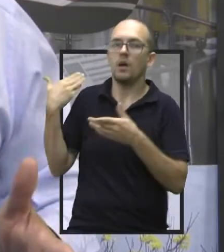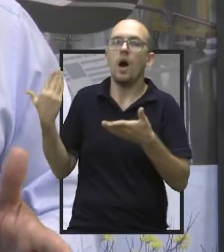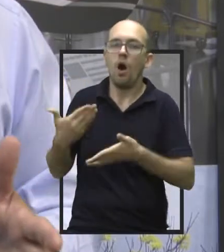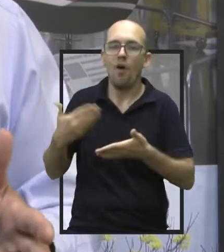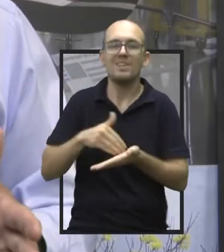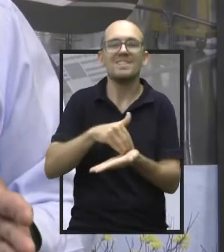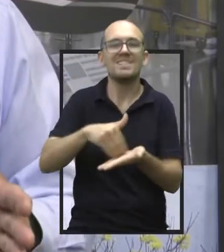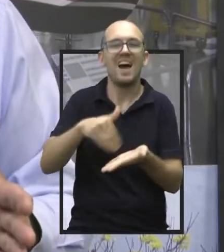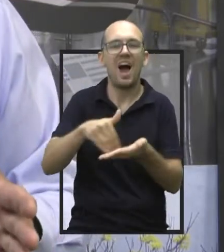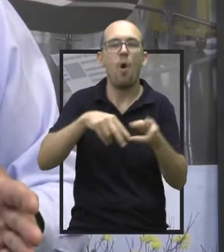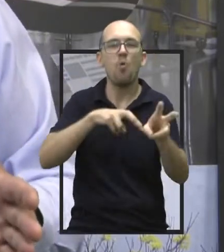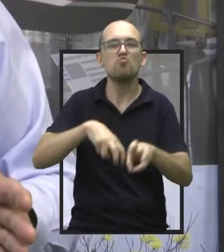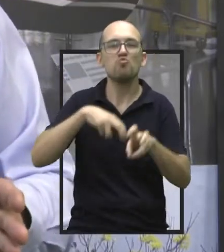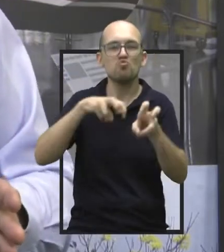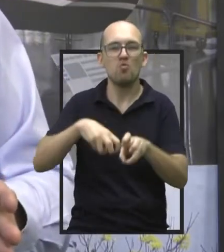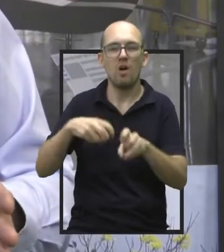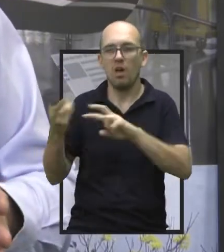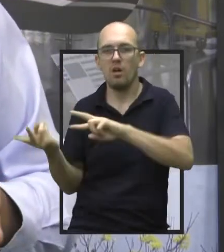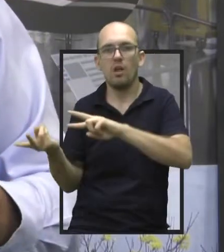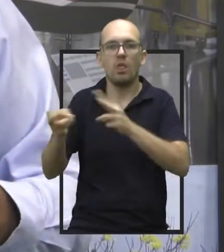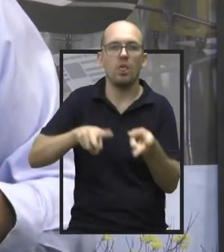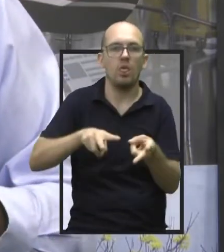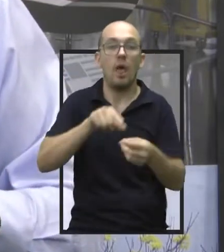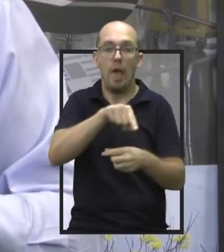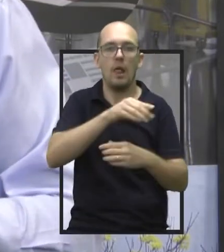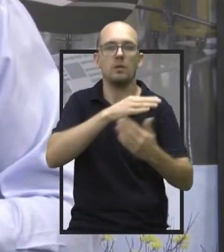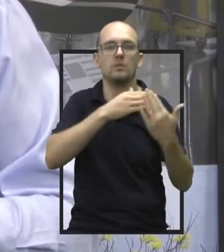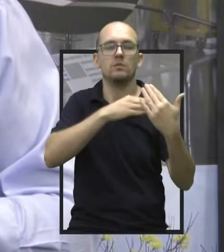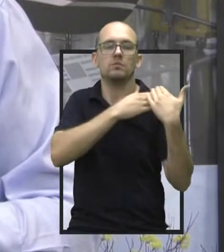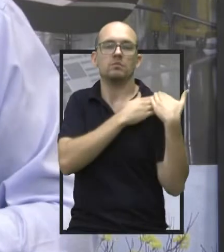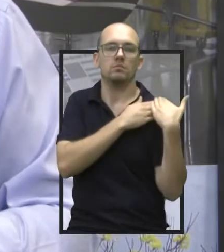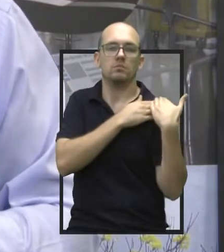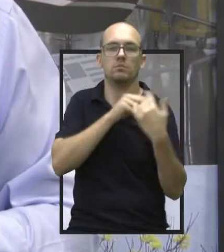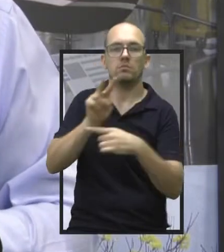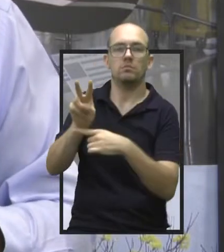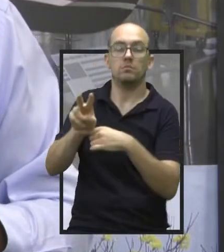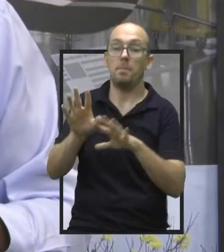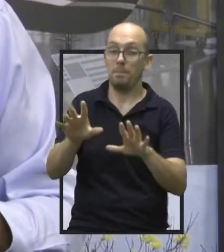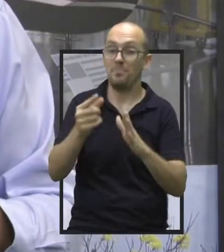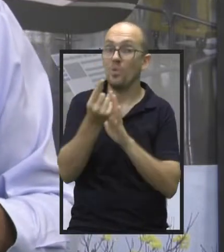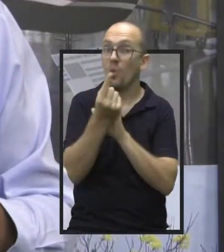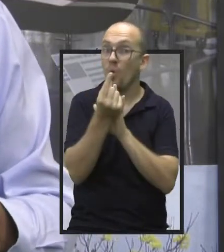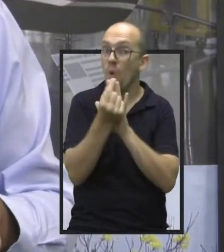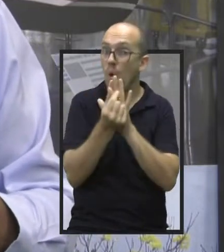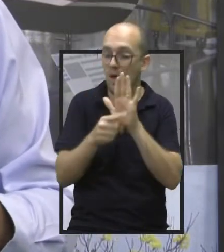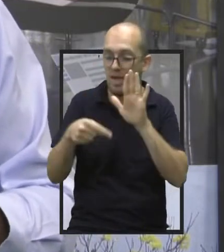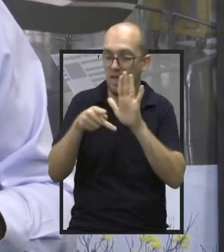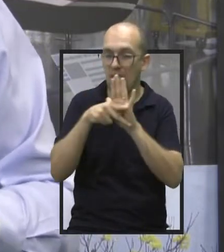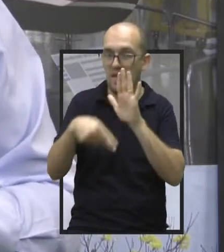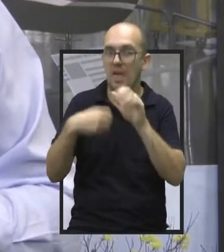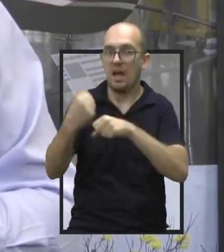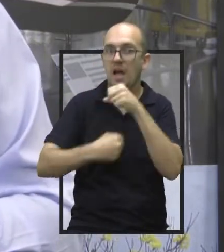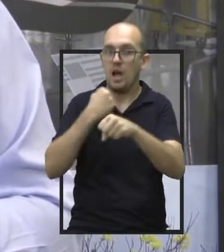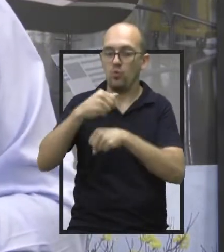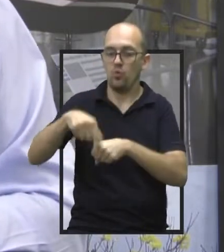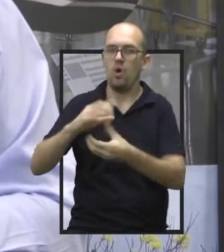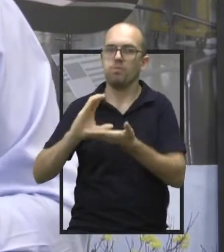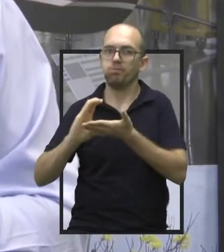Agricultura pegou para tomar conta das estradas rurais. Tanto que no orçamento desse ano da Secretaria de